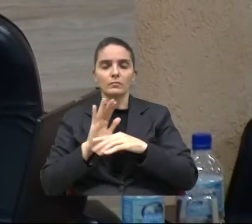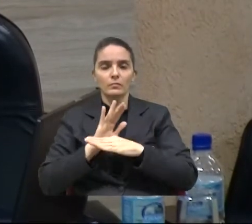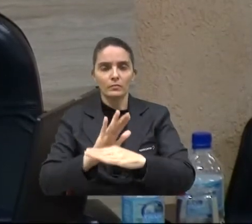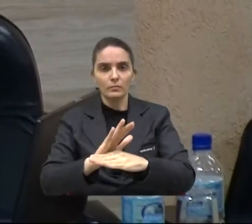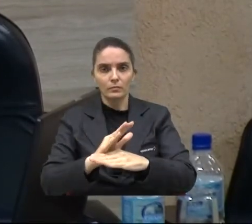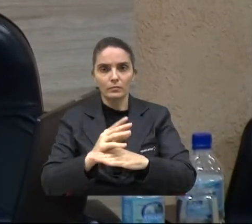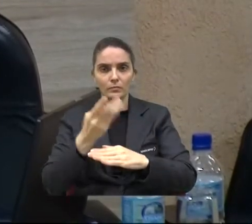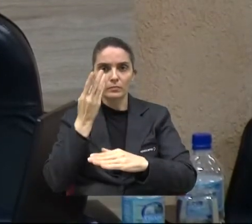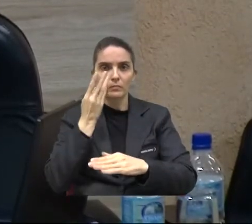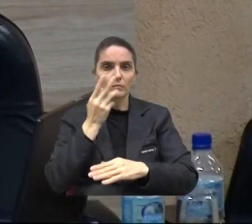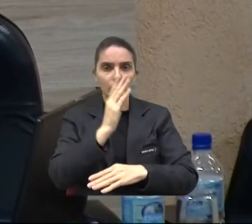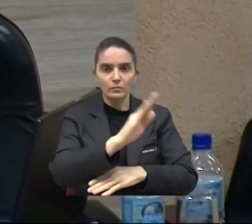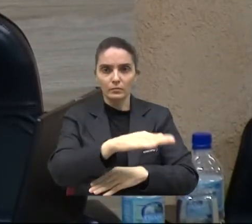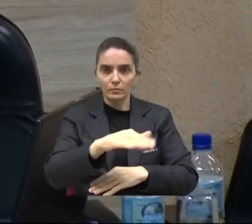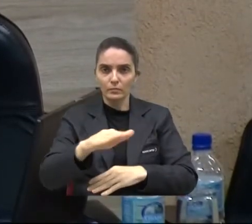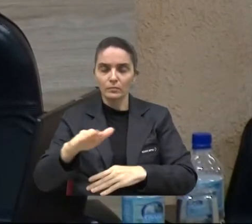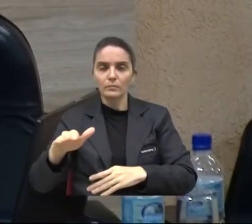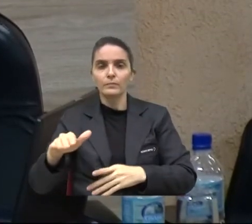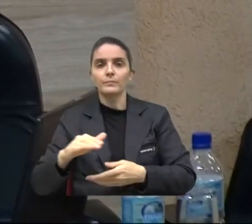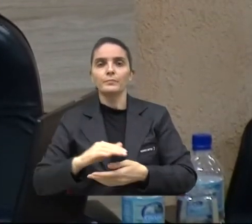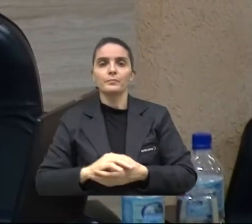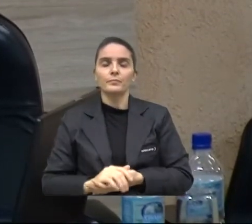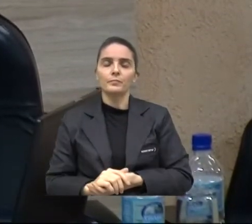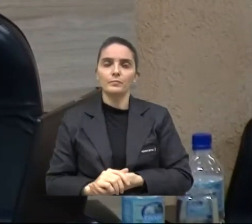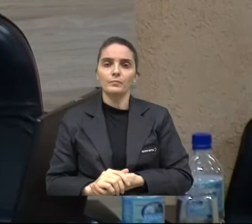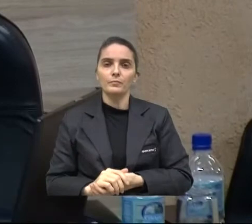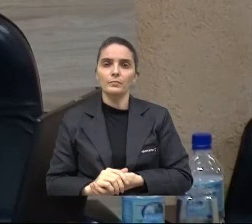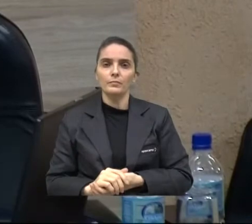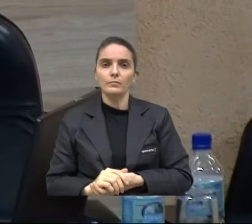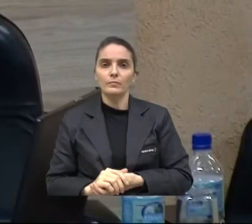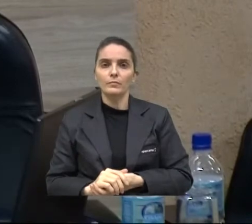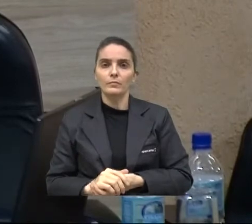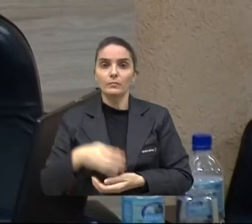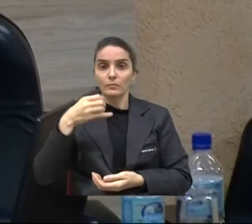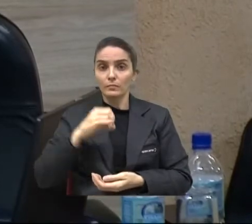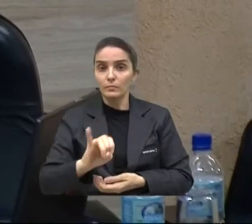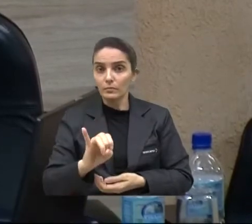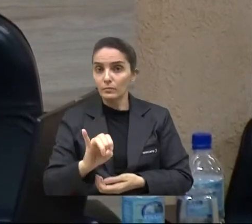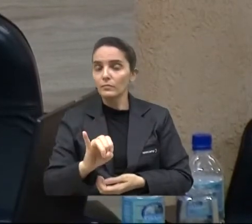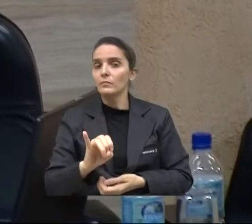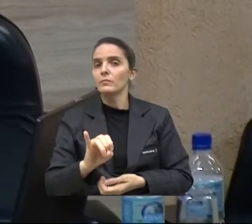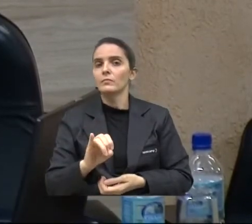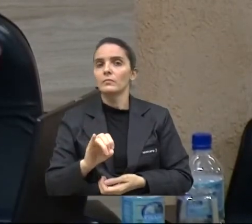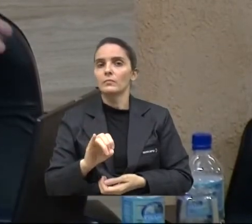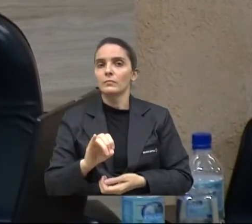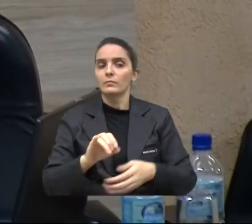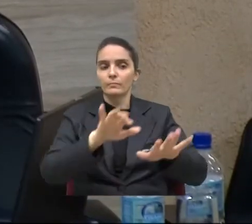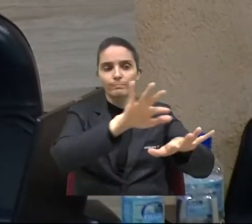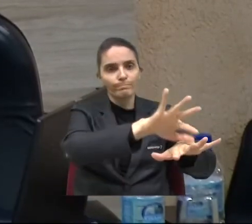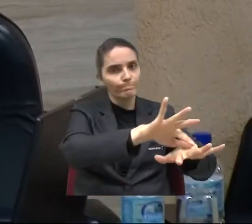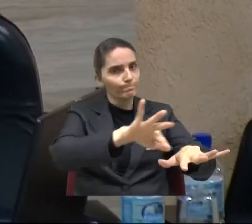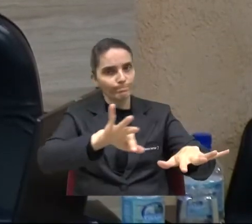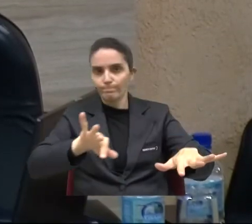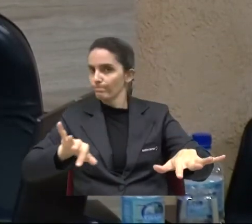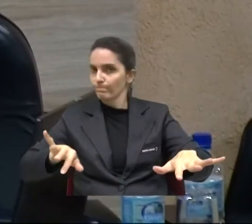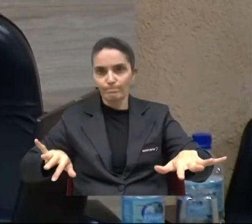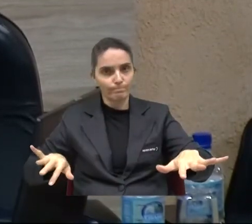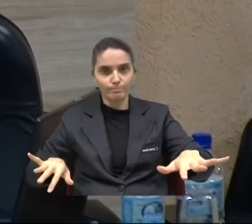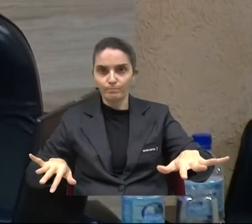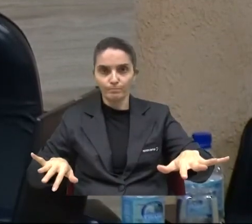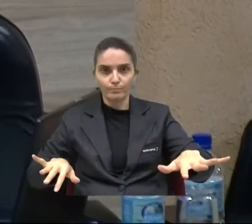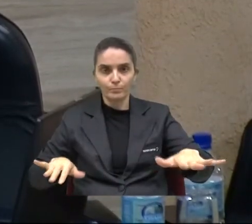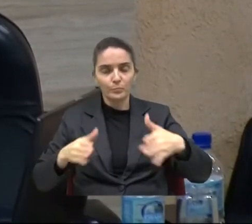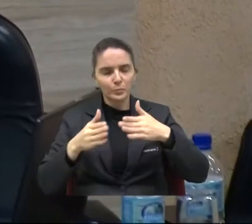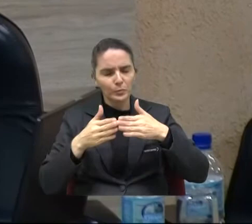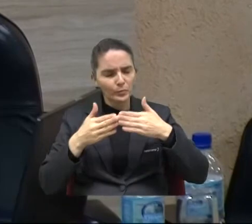crianças, que, caso não ocorra a saída do movimento, que,